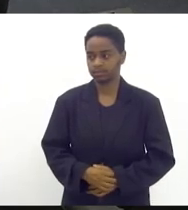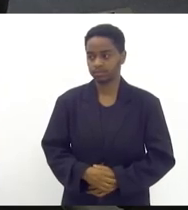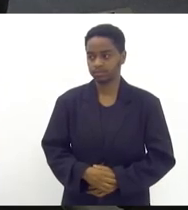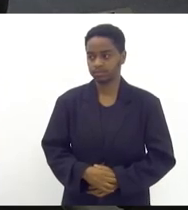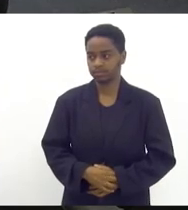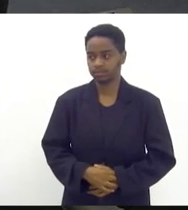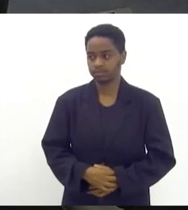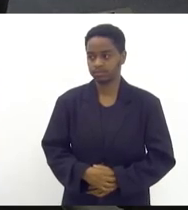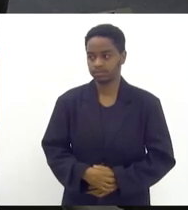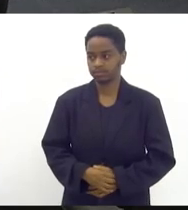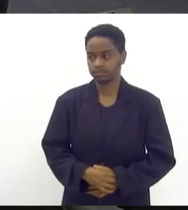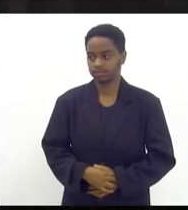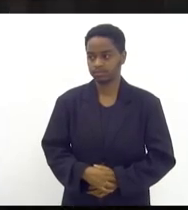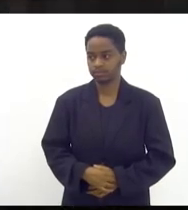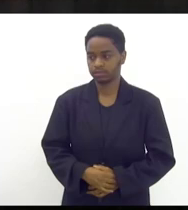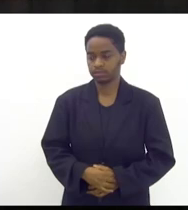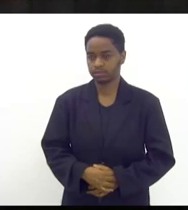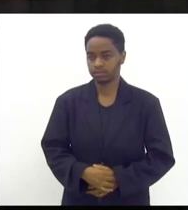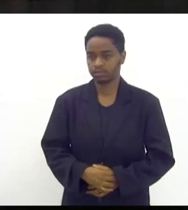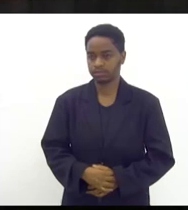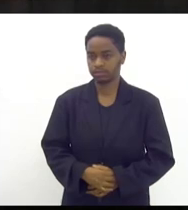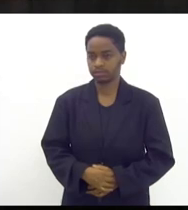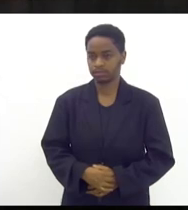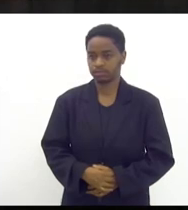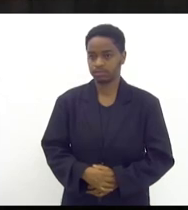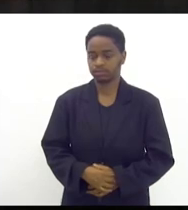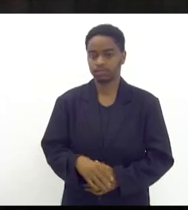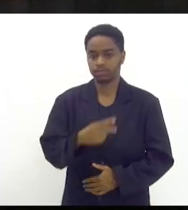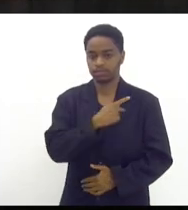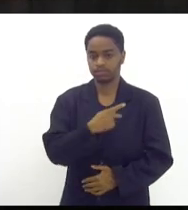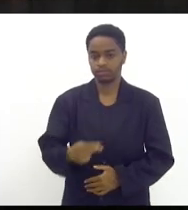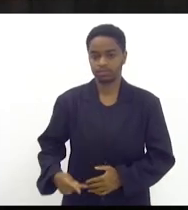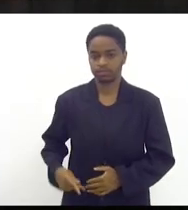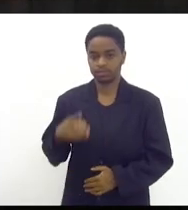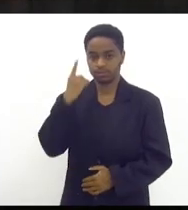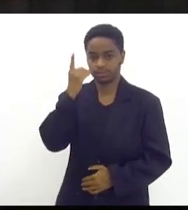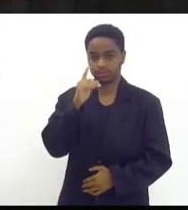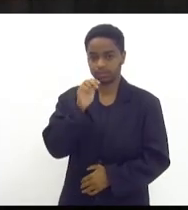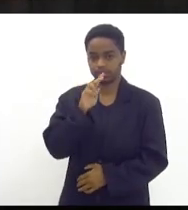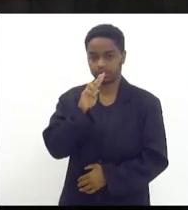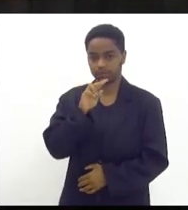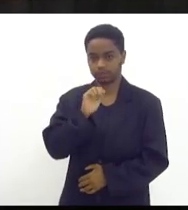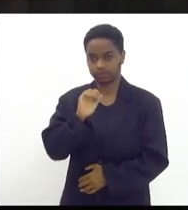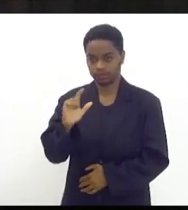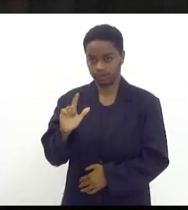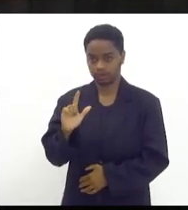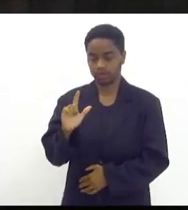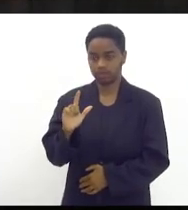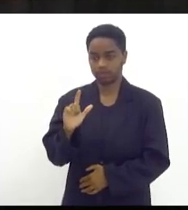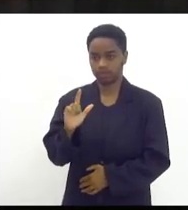Som. Senhor presidente, Val Ceasa,